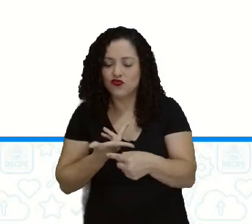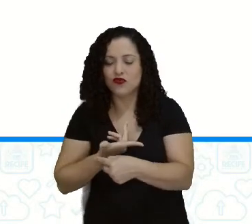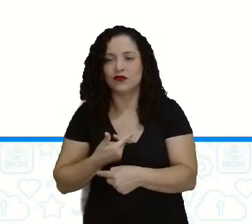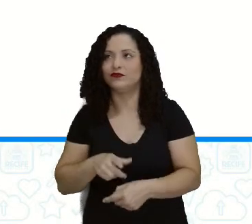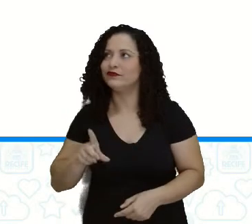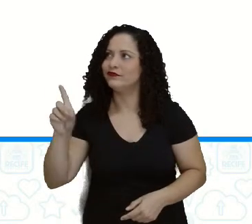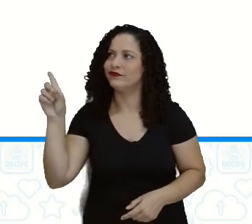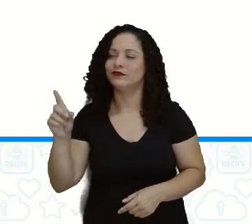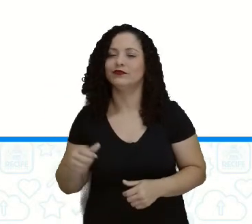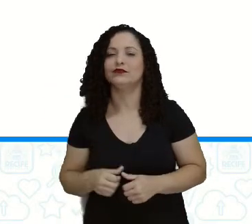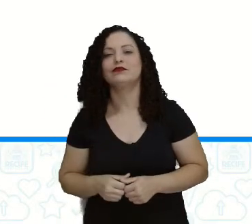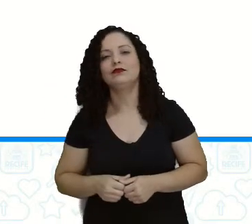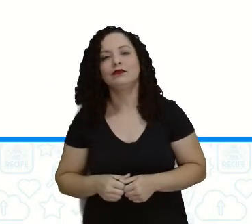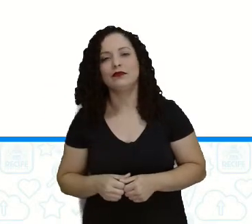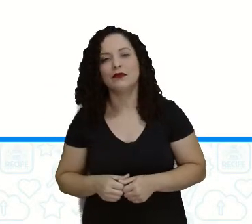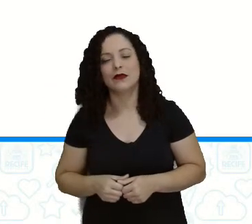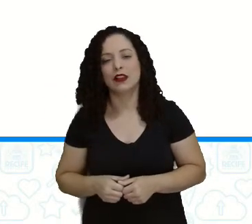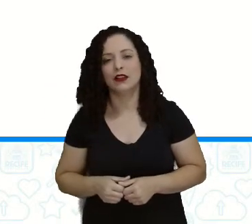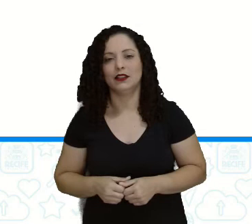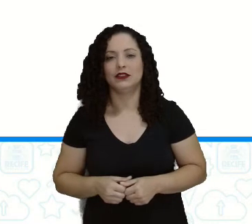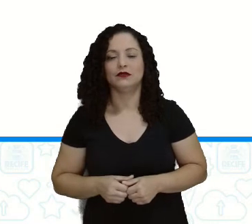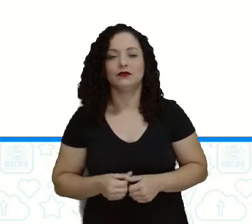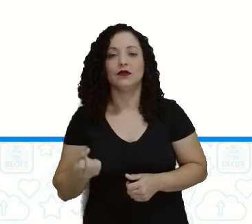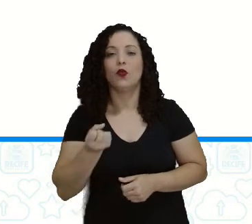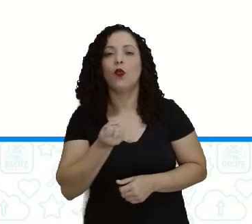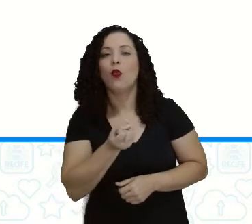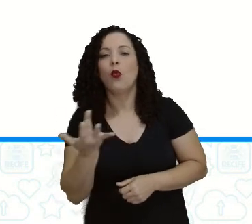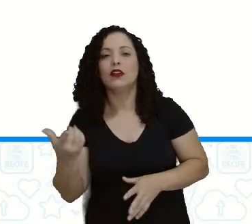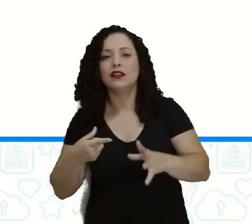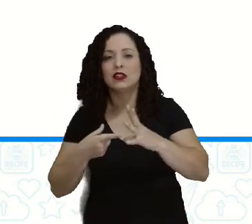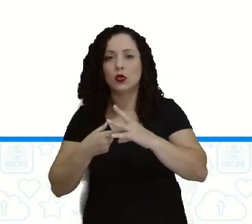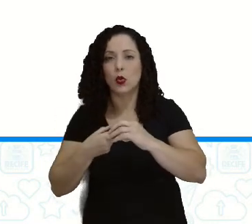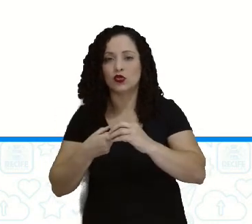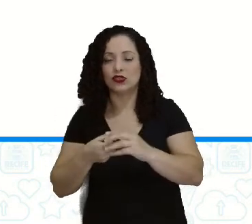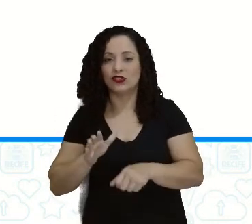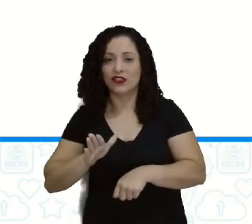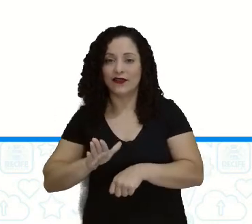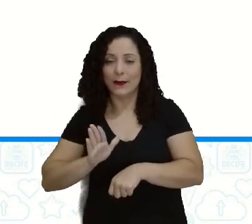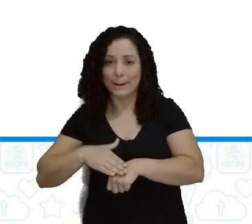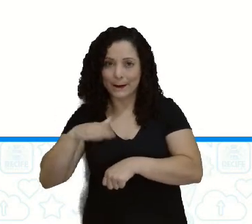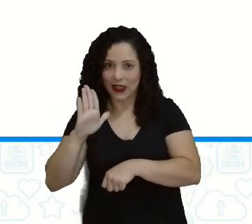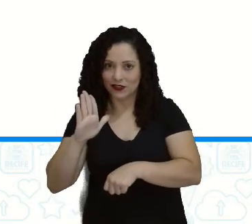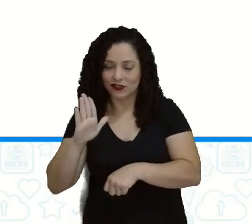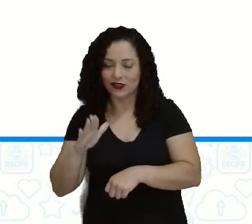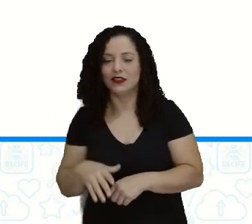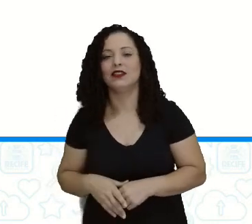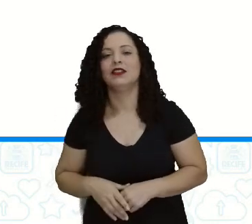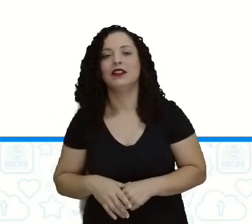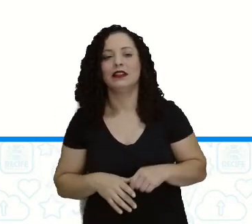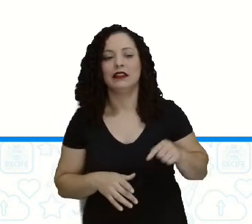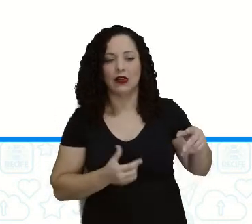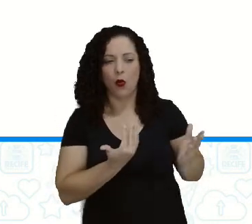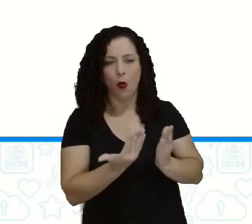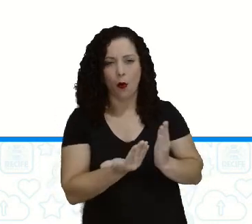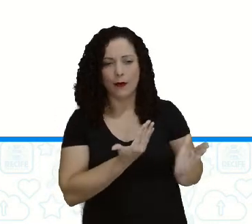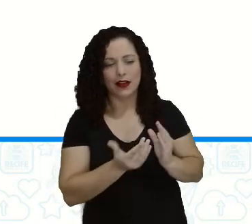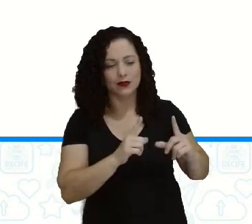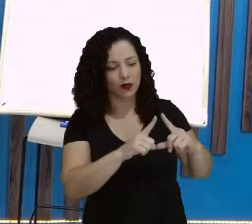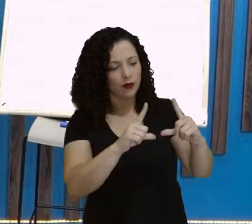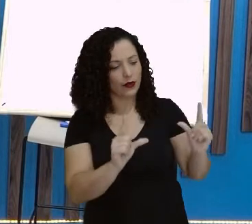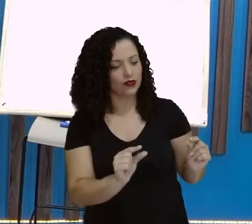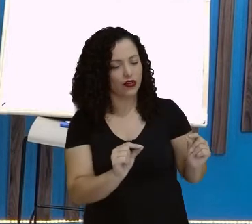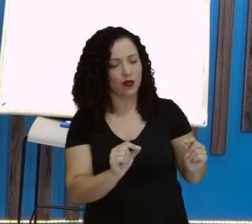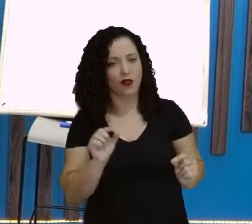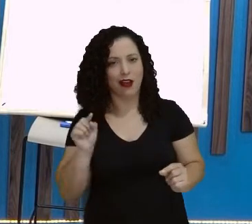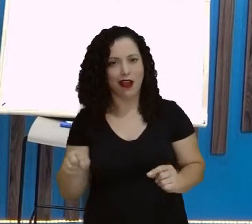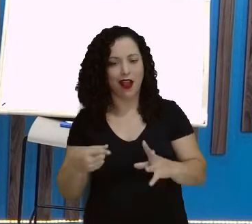saber quantas coxinhas a mais ela vende em relação ao pastel. Então, quando a gente está